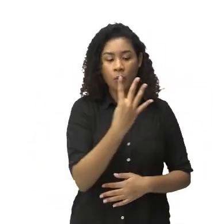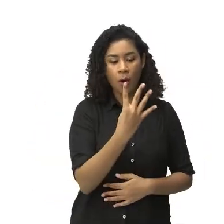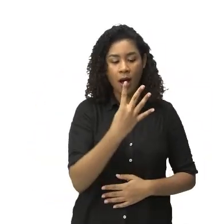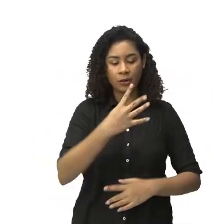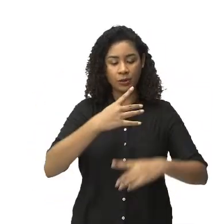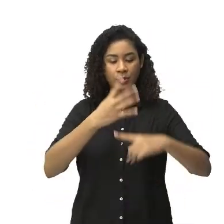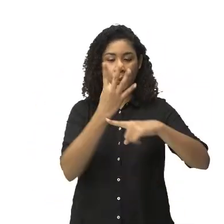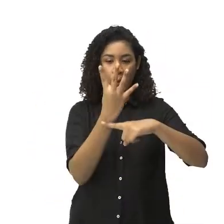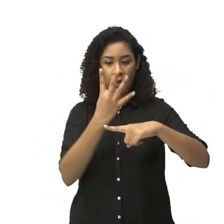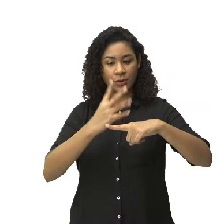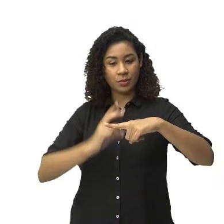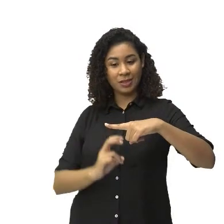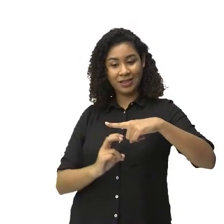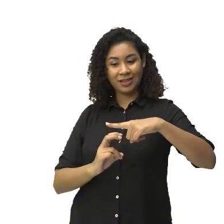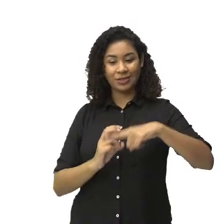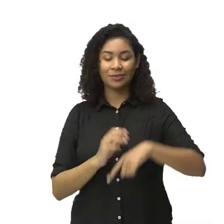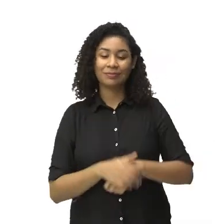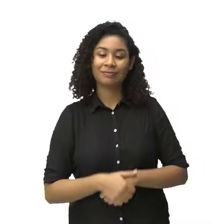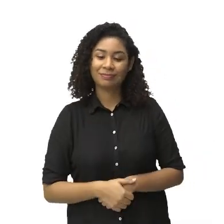gente,